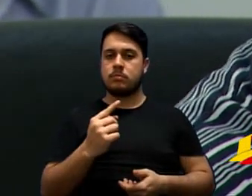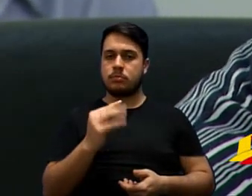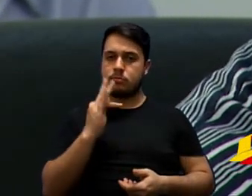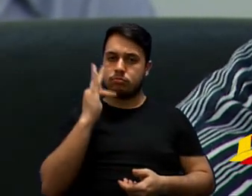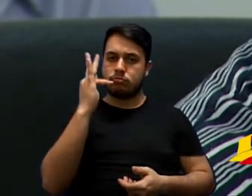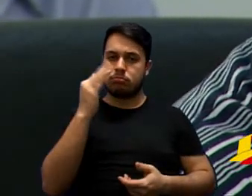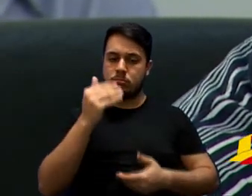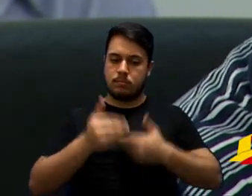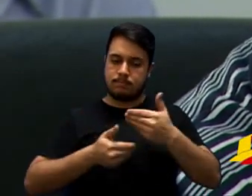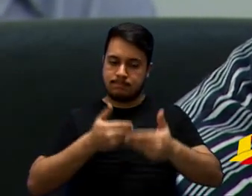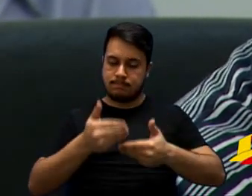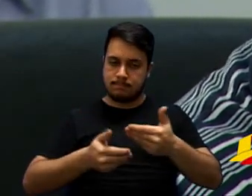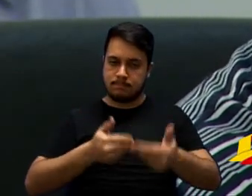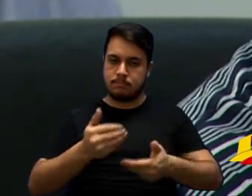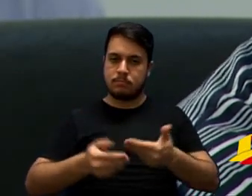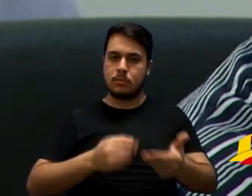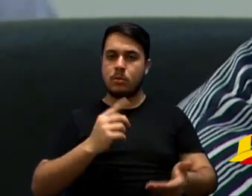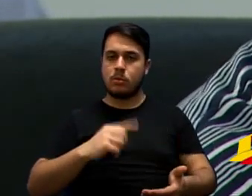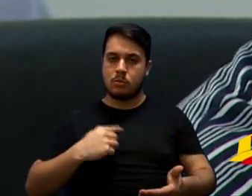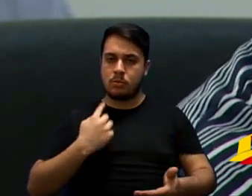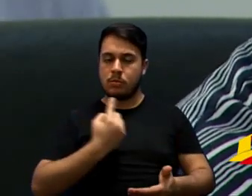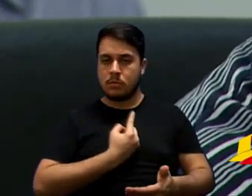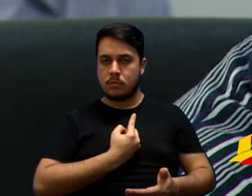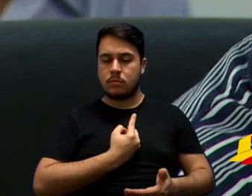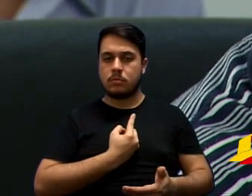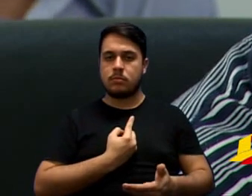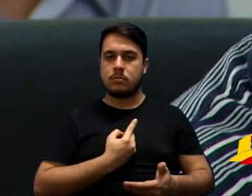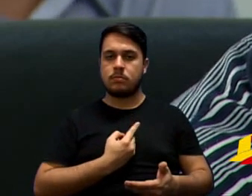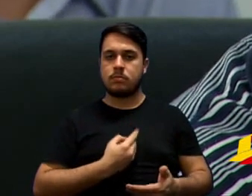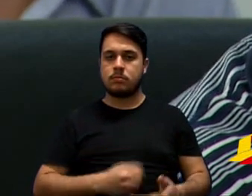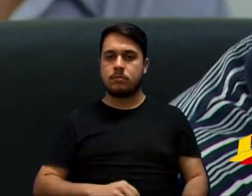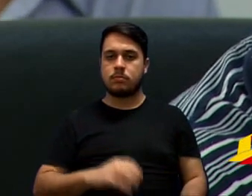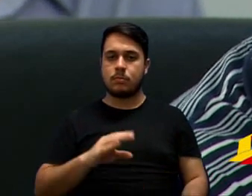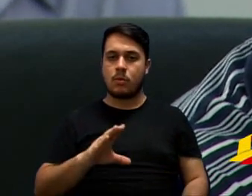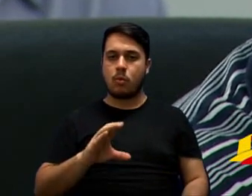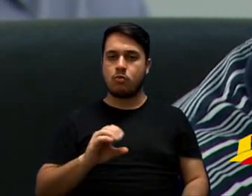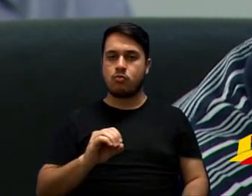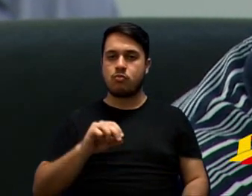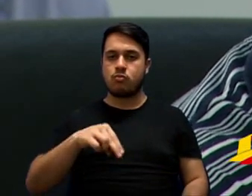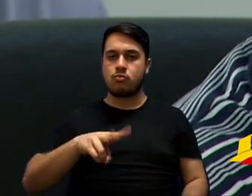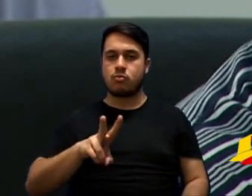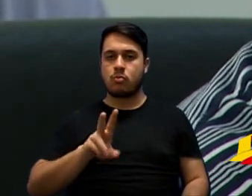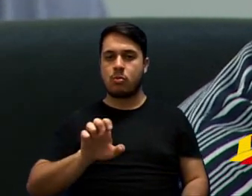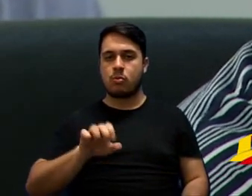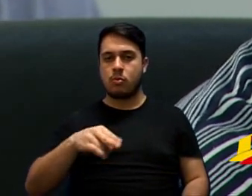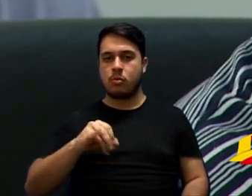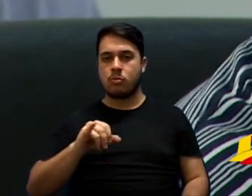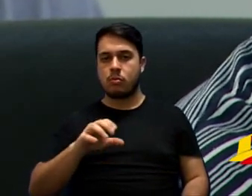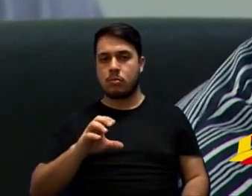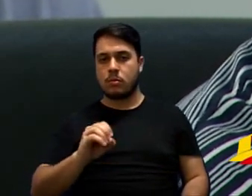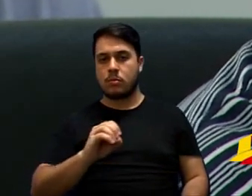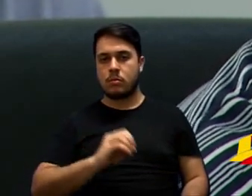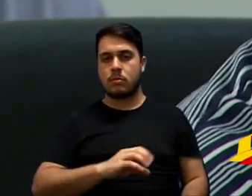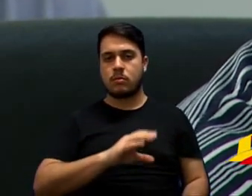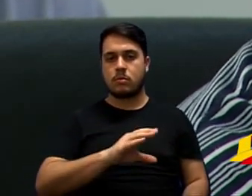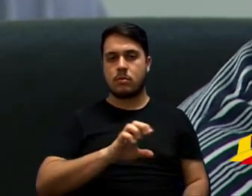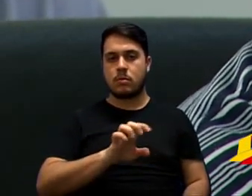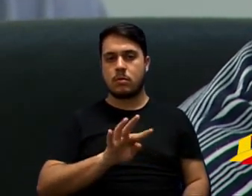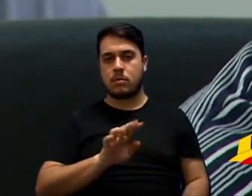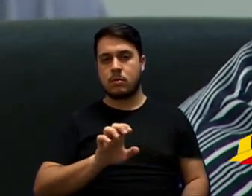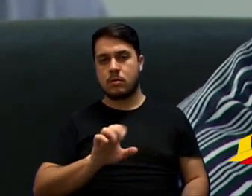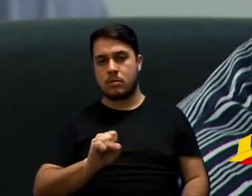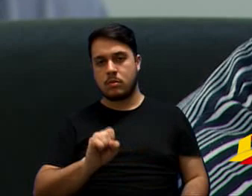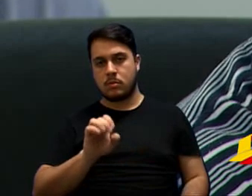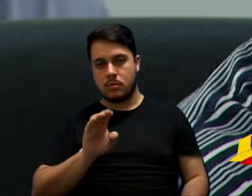a gente pode sim fazer um alterar o convênio com a cetesb daí vem um médio impacto para nós e até mesmo o alto impacto